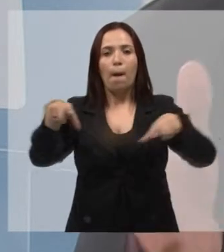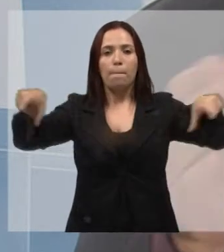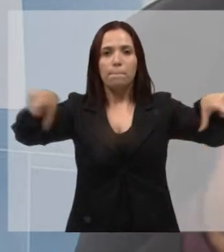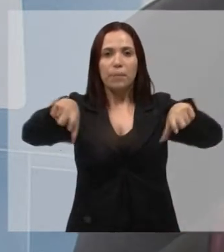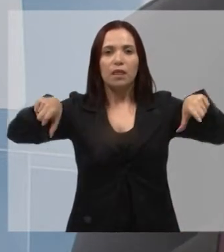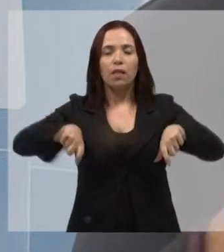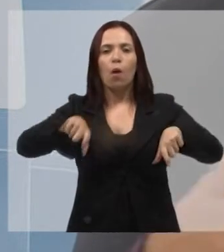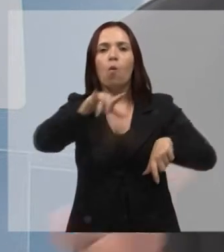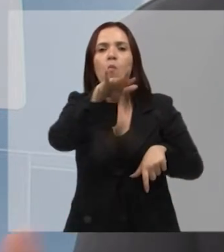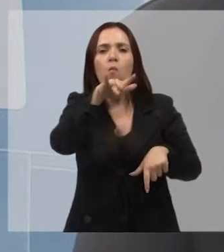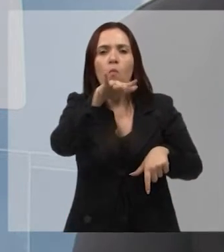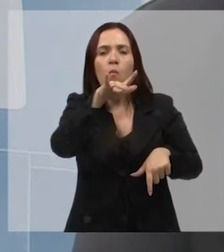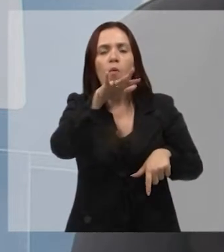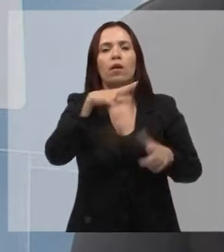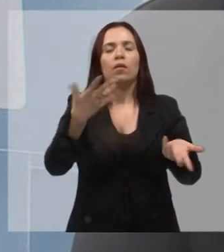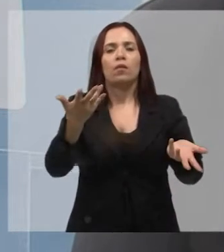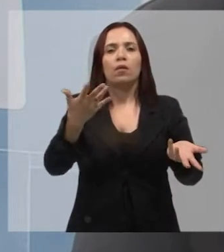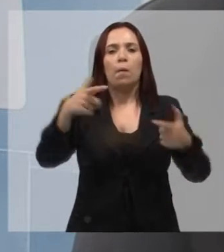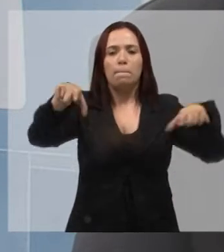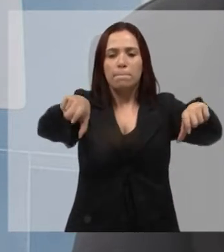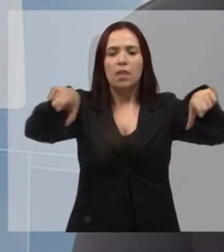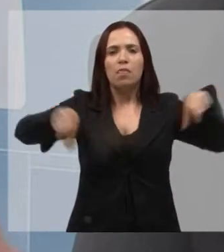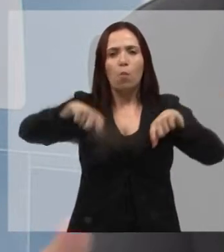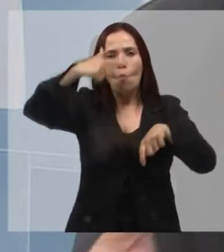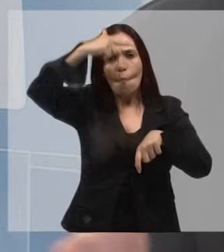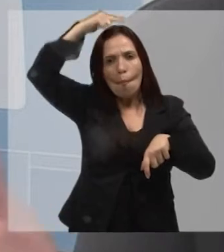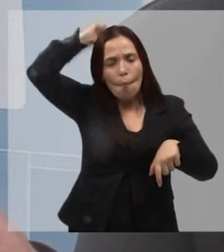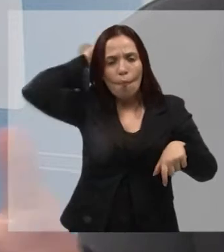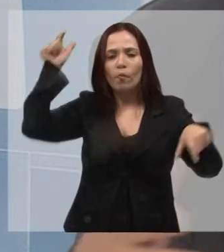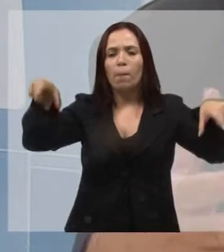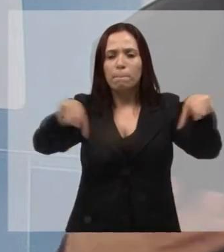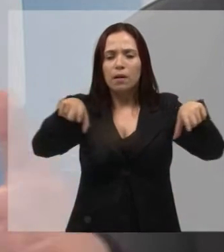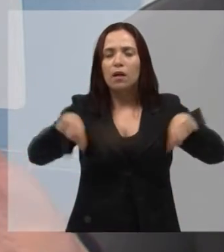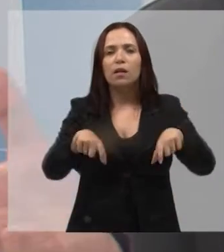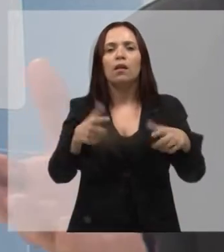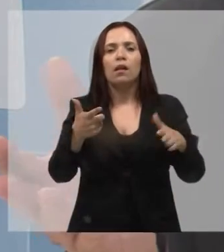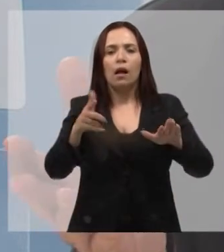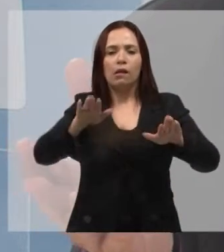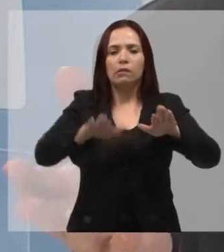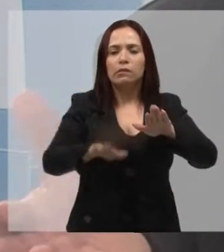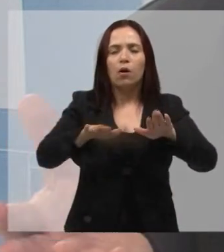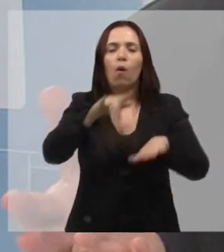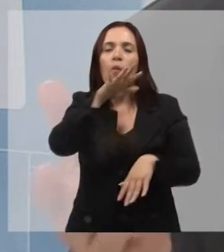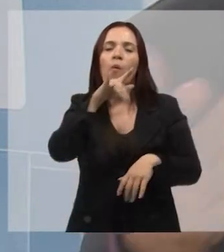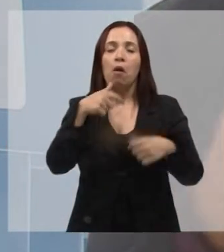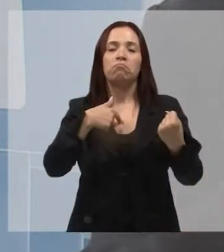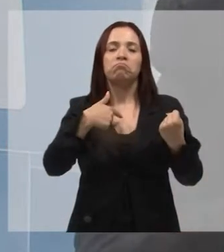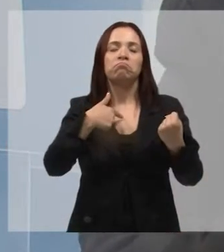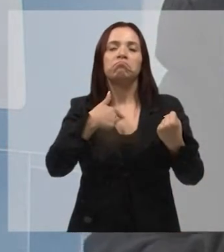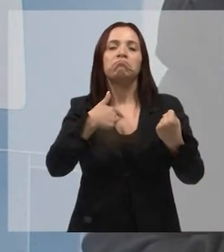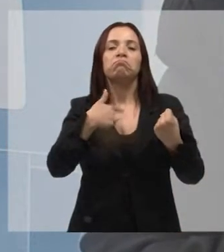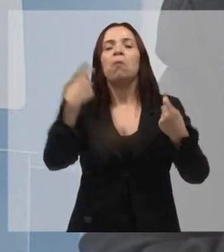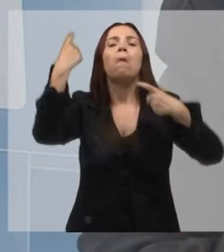com o freio ruim, com a dificuldade no disco de freio, com partilha sem freio.